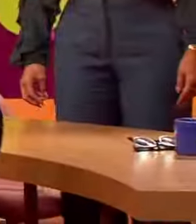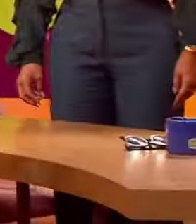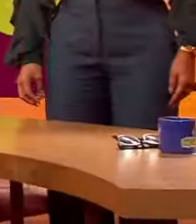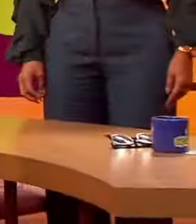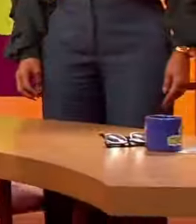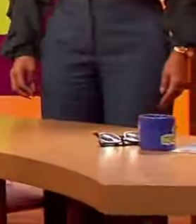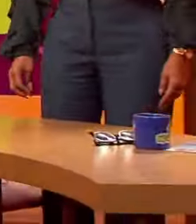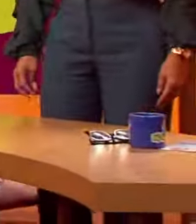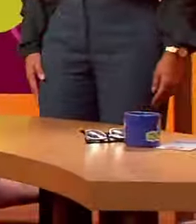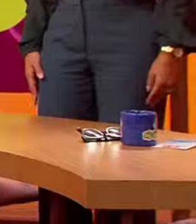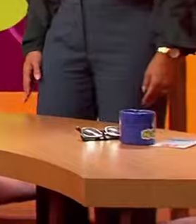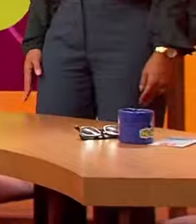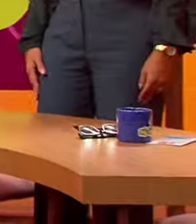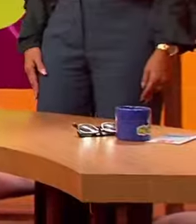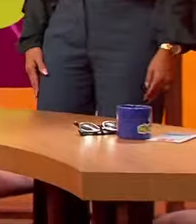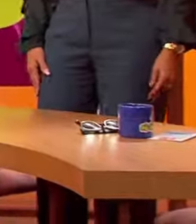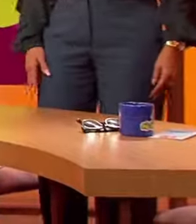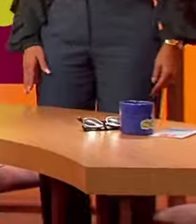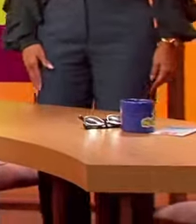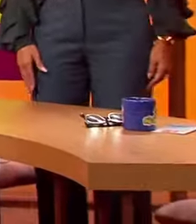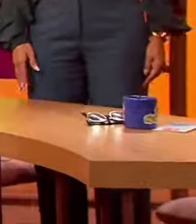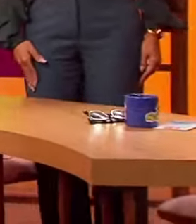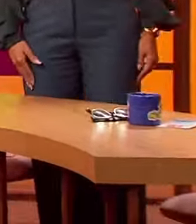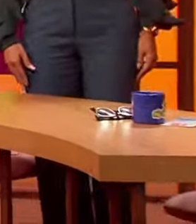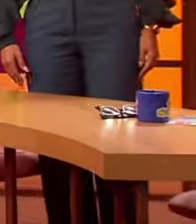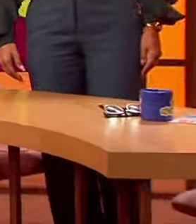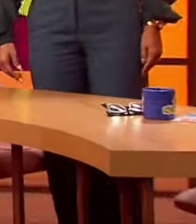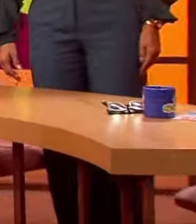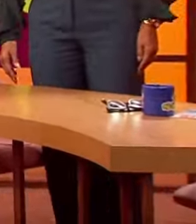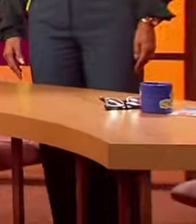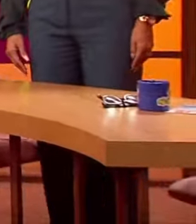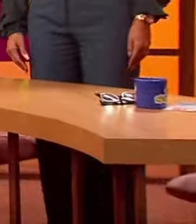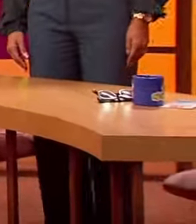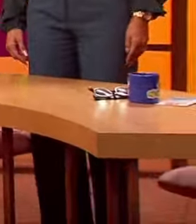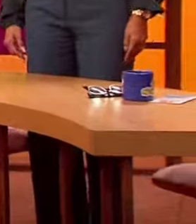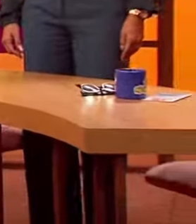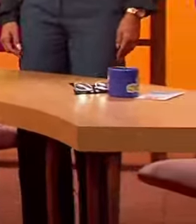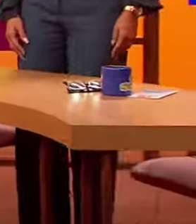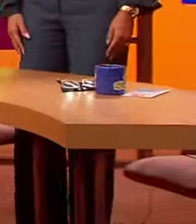unida e também muito oriçada.